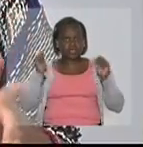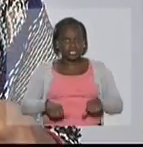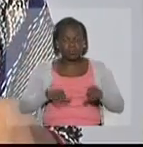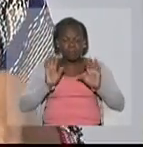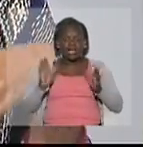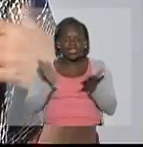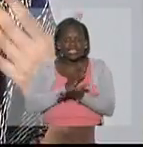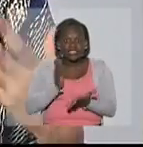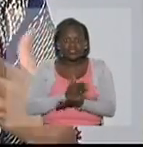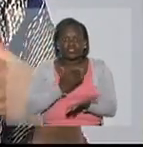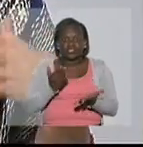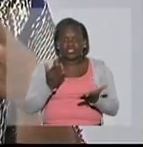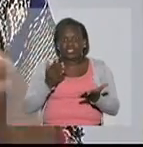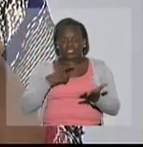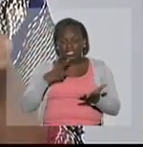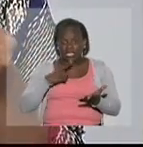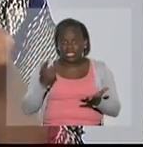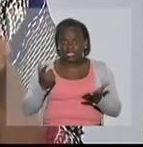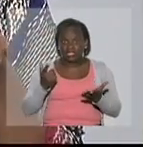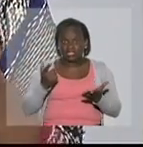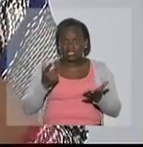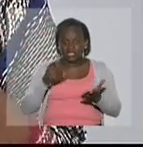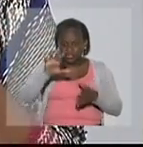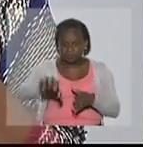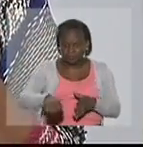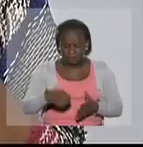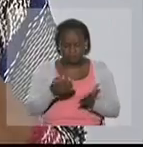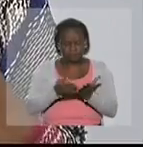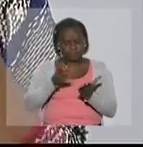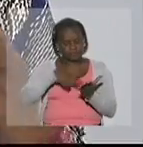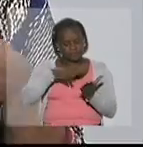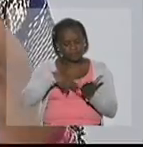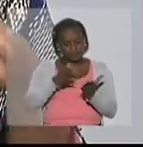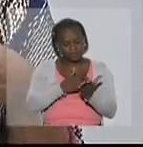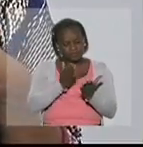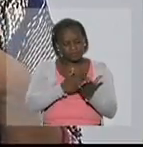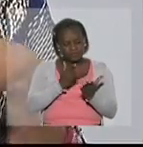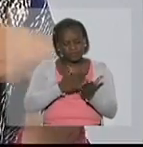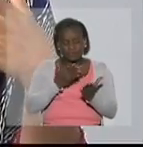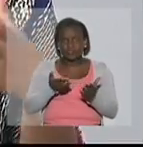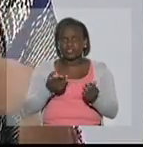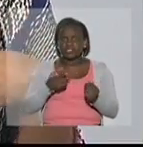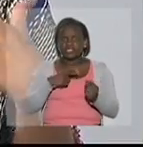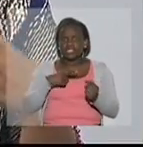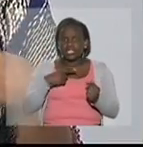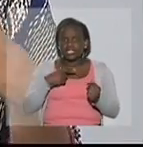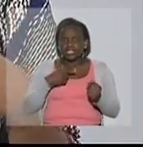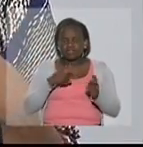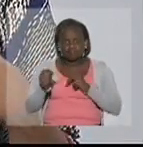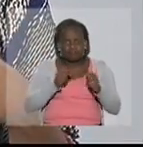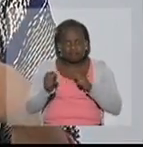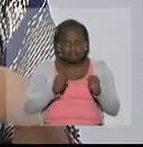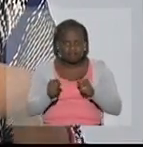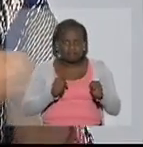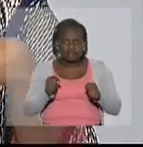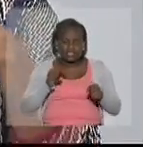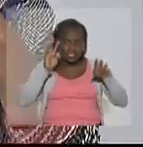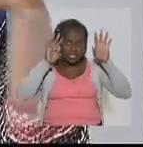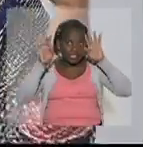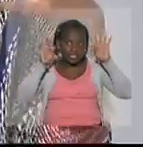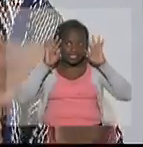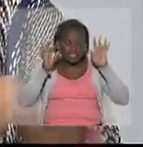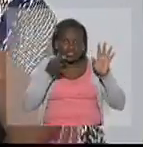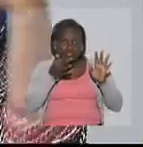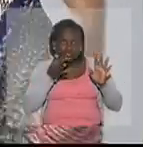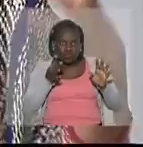impactante né mas o livro era um objeto que eu pego ele né Então a gente tem de alguma certa forma um pouco de controle né o